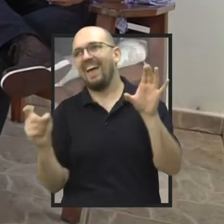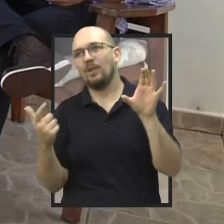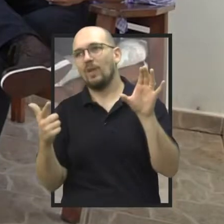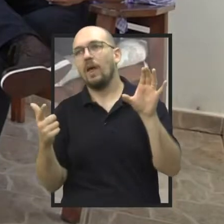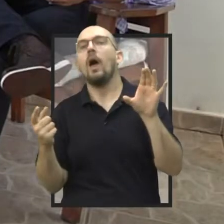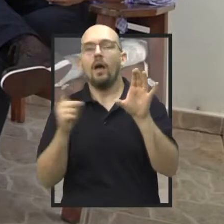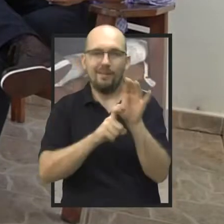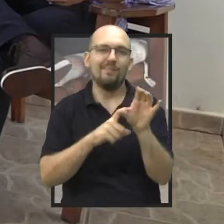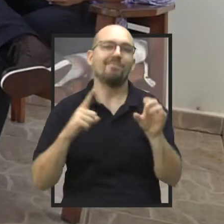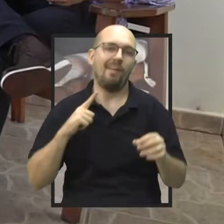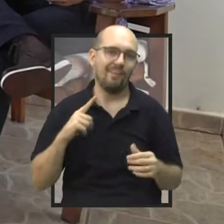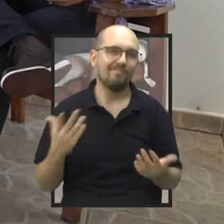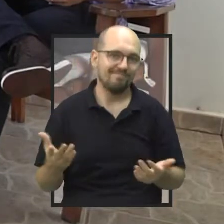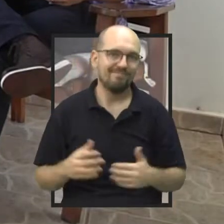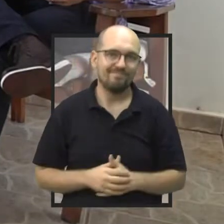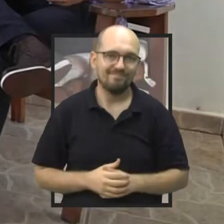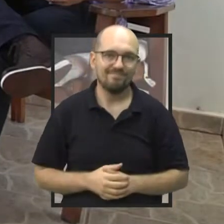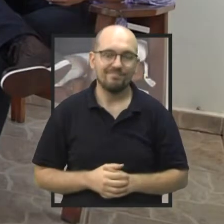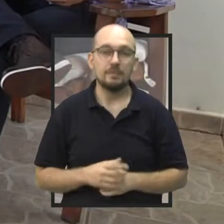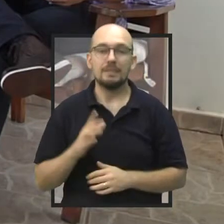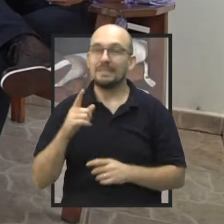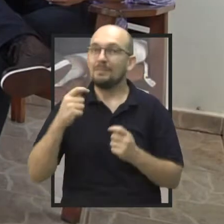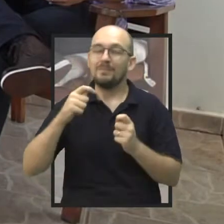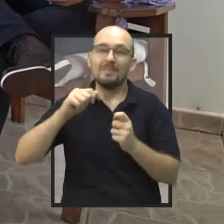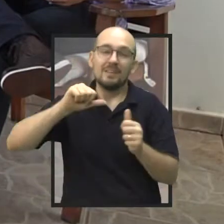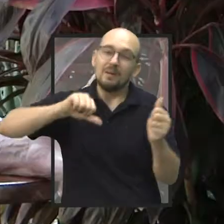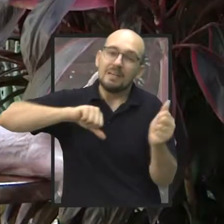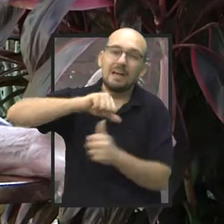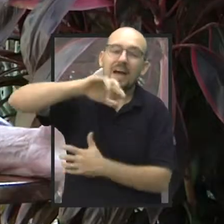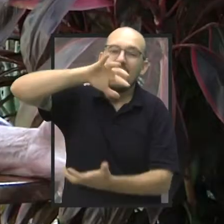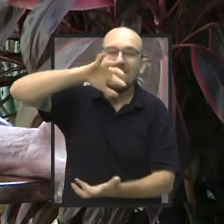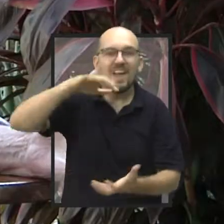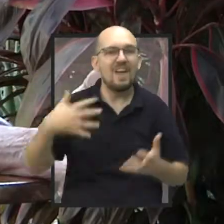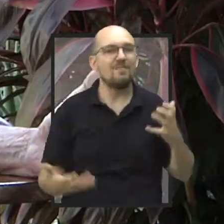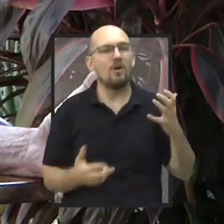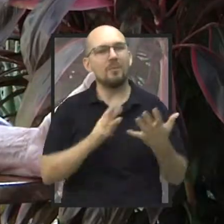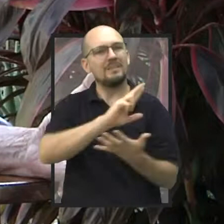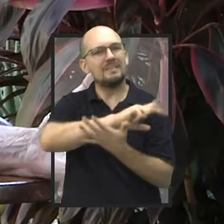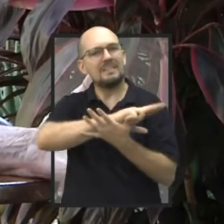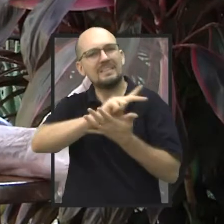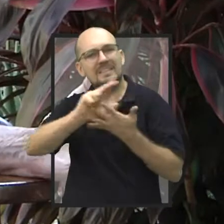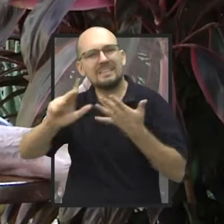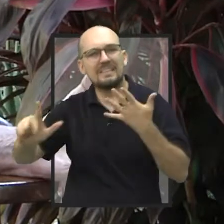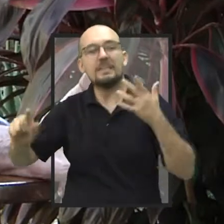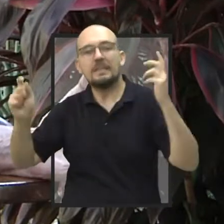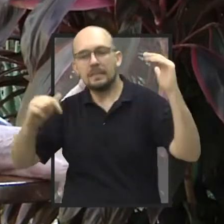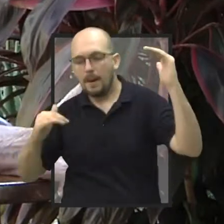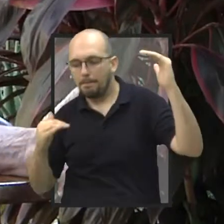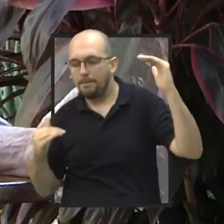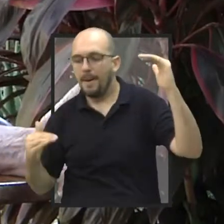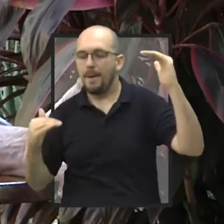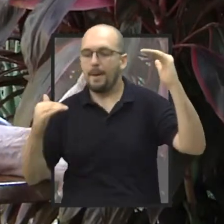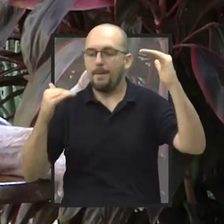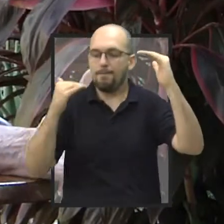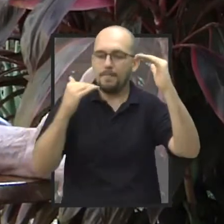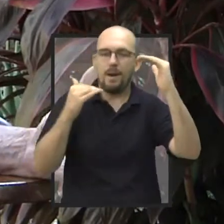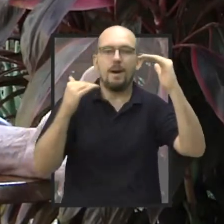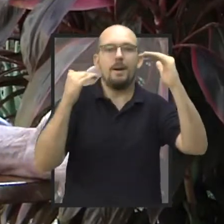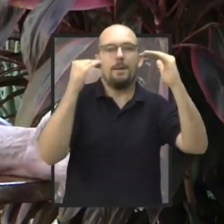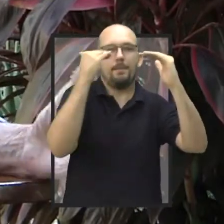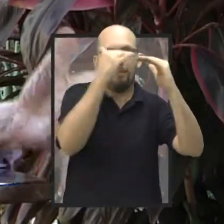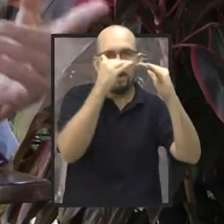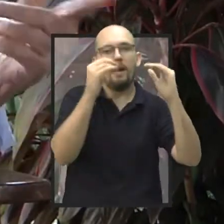diria? Nós teríamos que começar uma reforma ampla para nós podermos chegar a esses poderes para